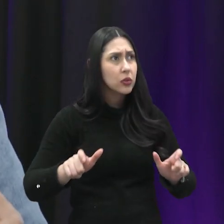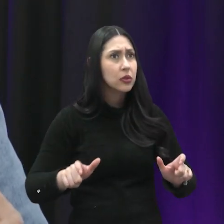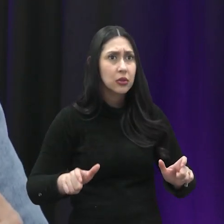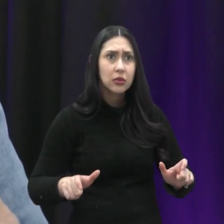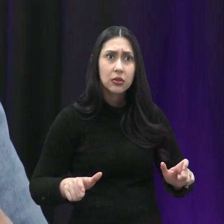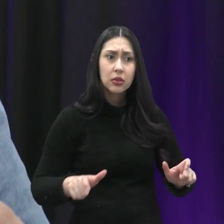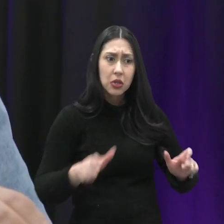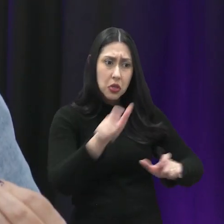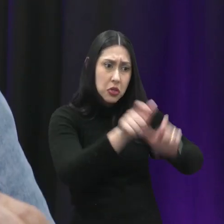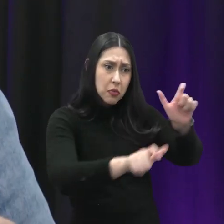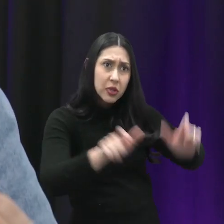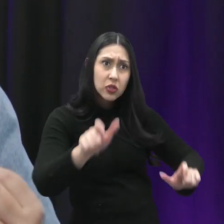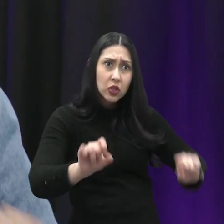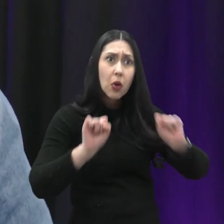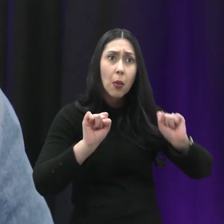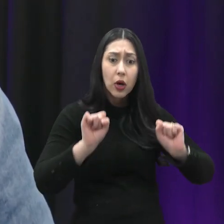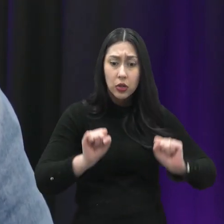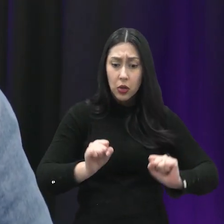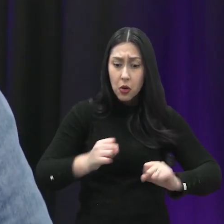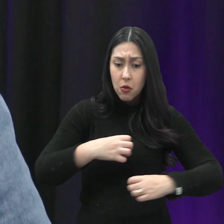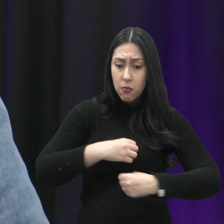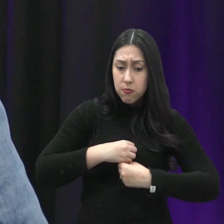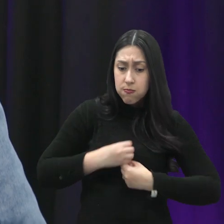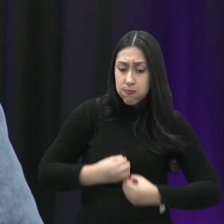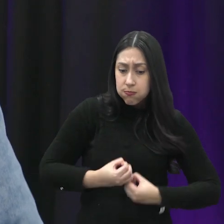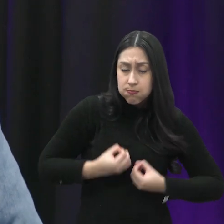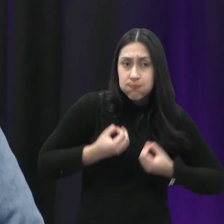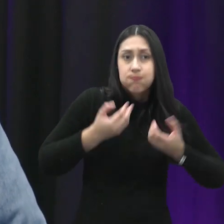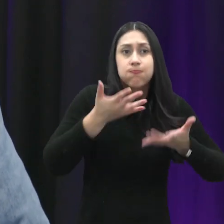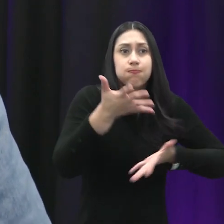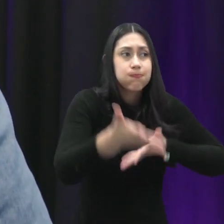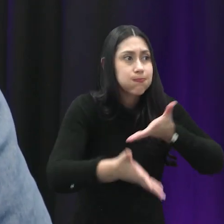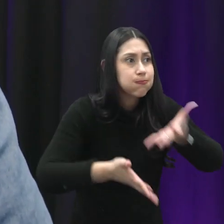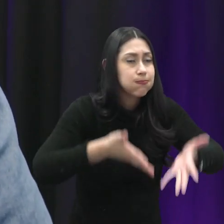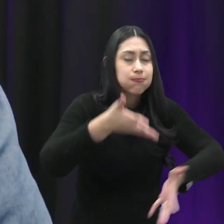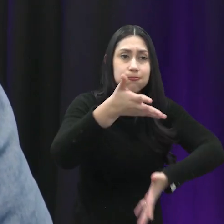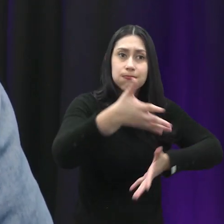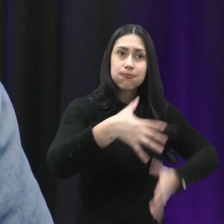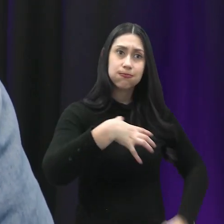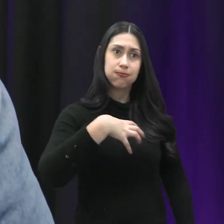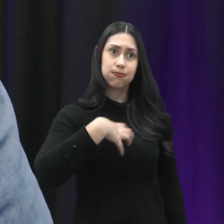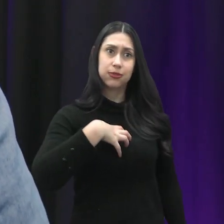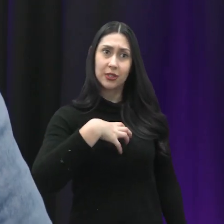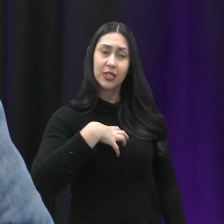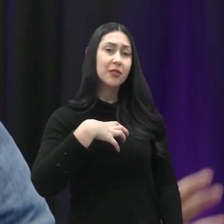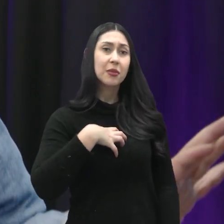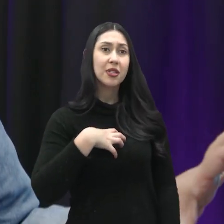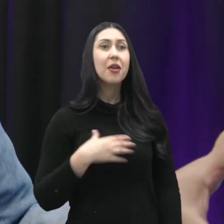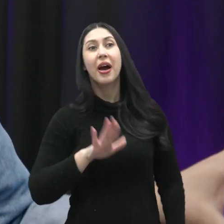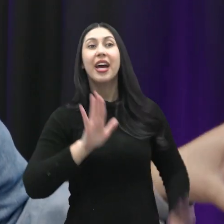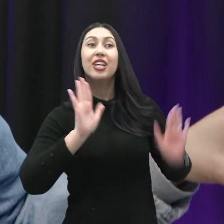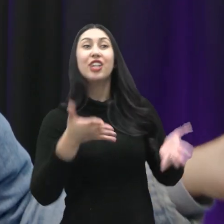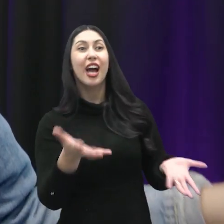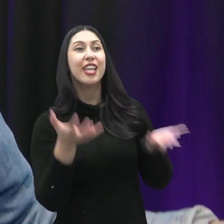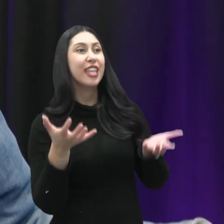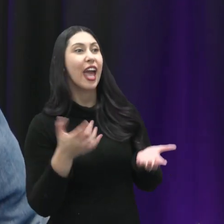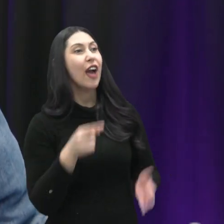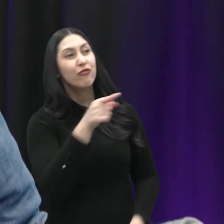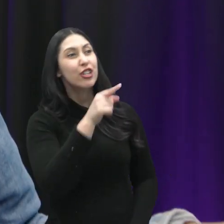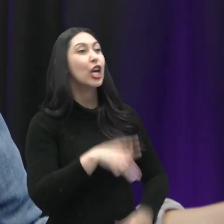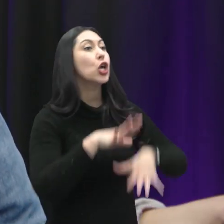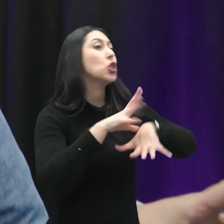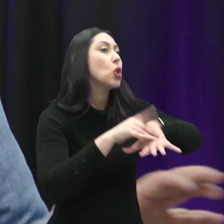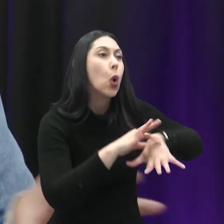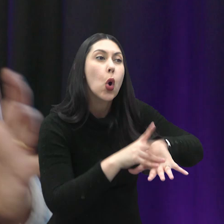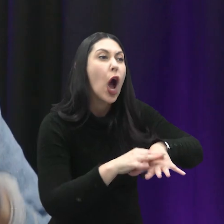que essas pessoas tenham um lugar de fala, para falar sobre esse sintoma. E não já querer medicalizar,